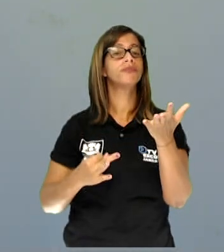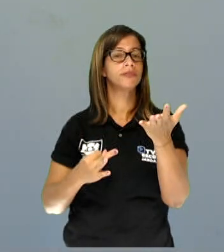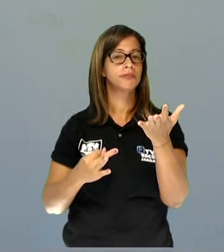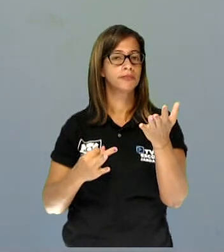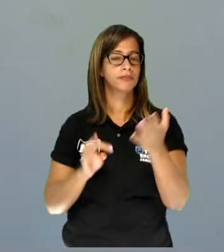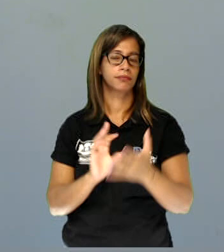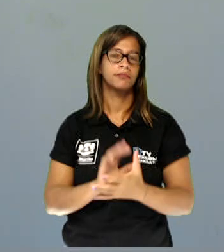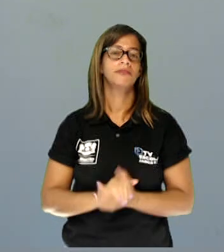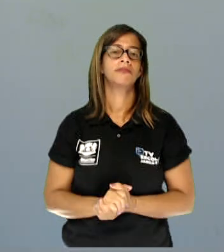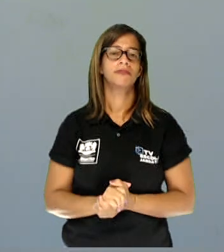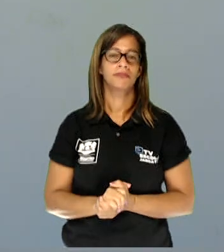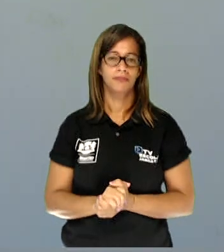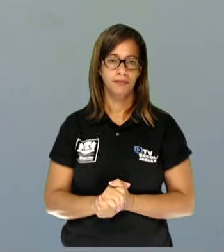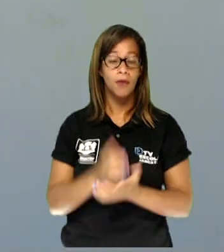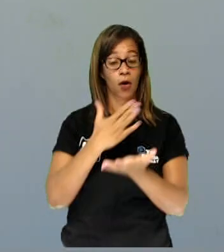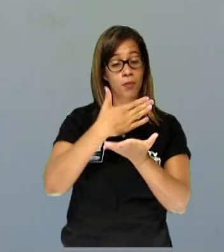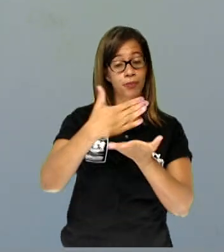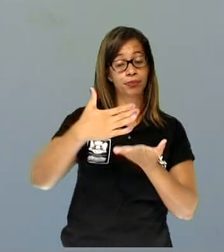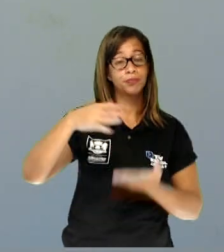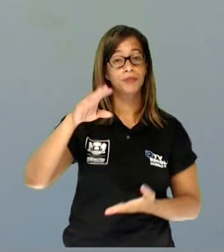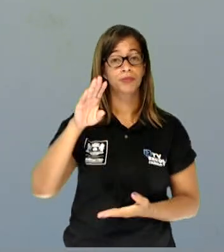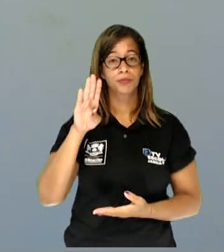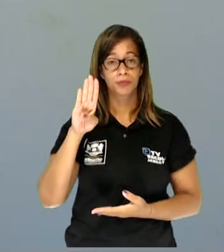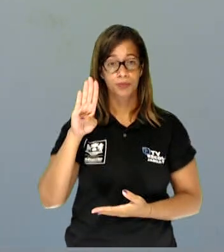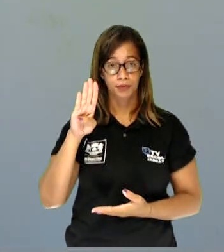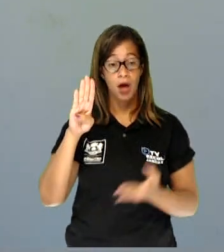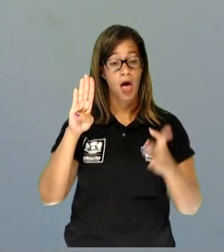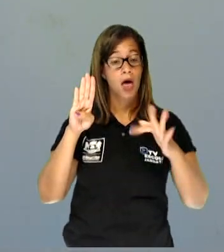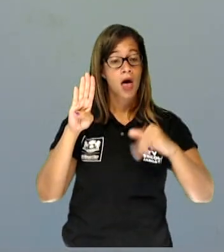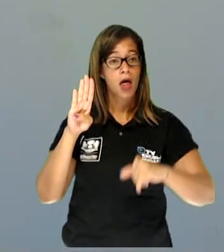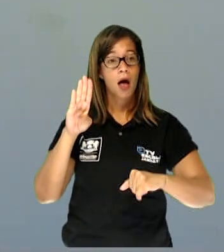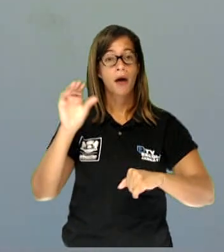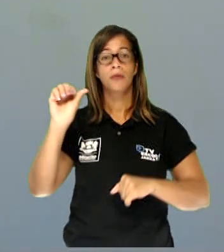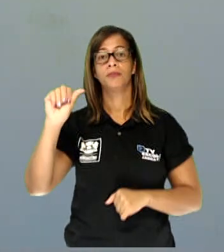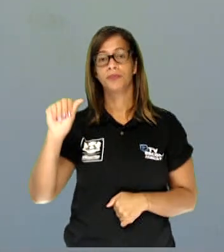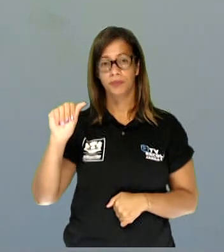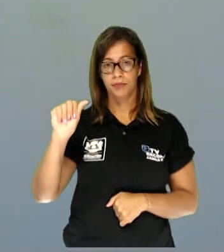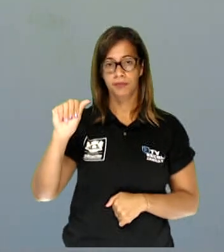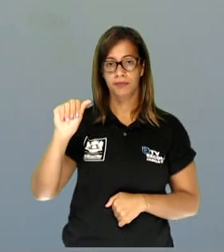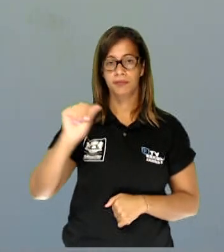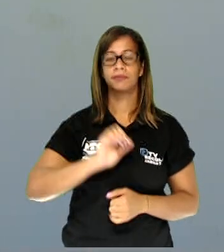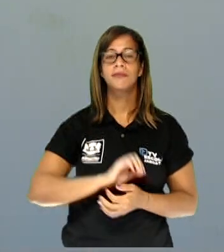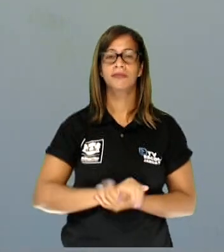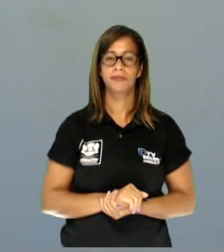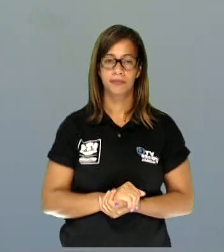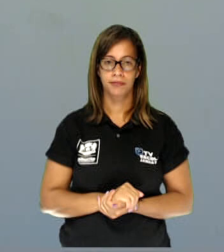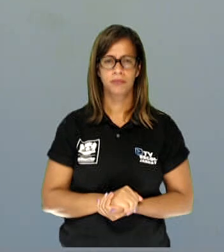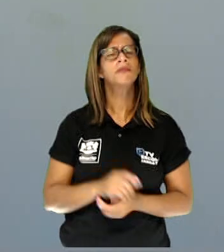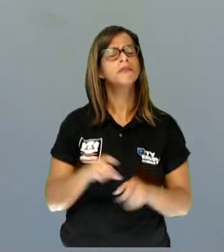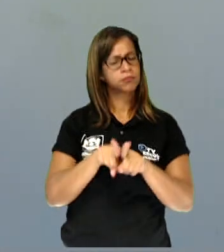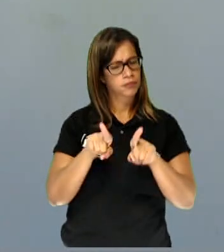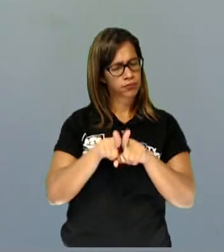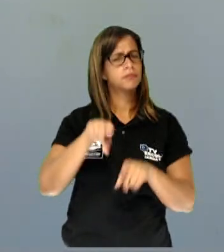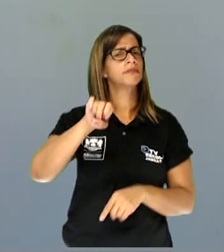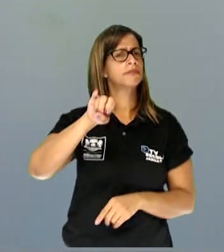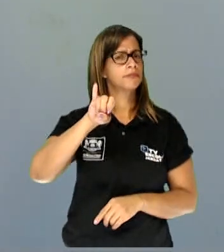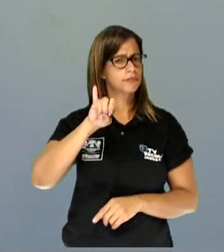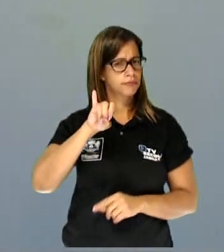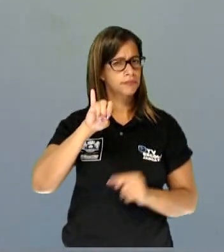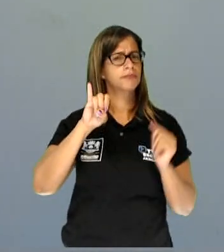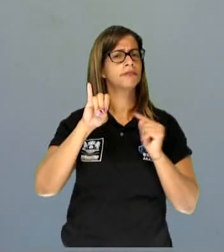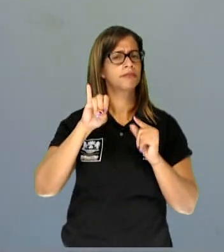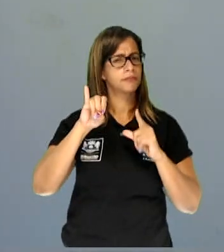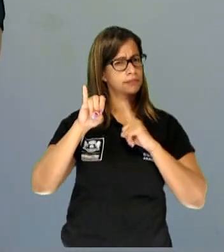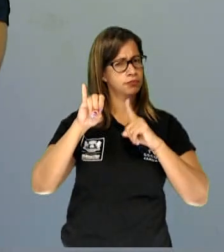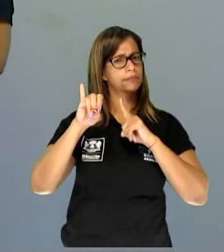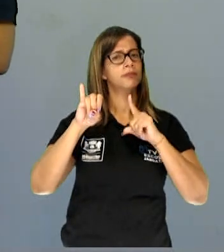Barriga começa com B e termina com A. Barriga tem I também no meio. A gente vai escrever bem